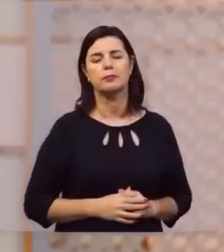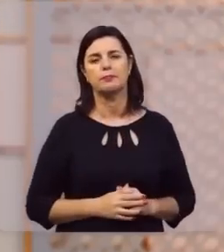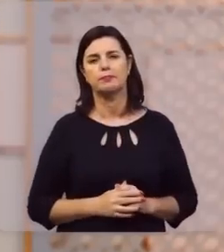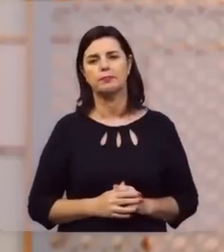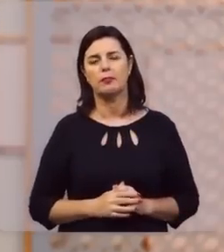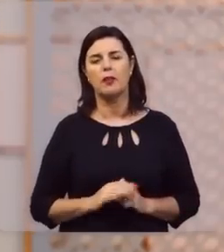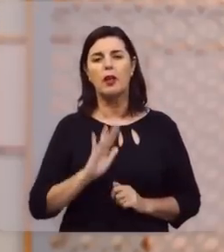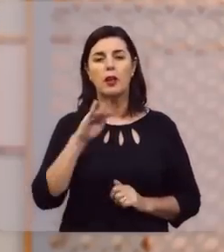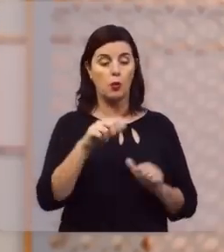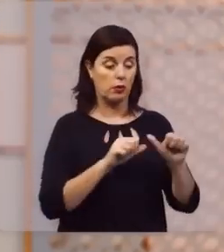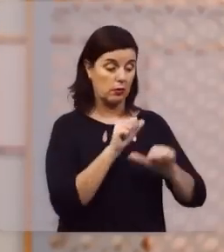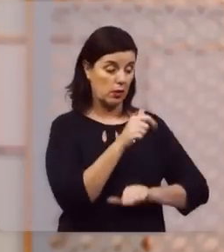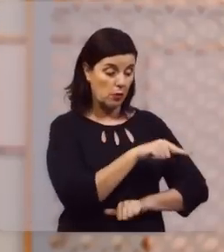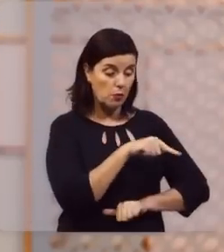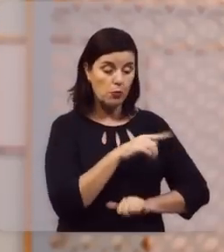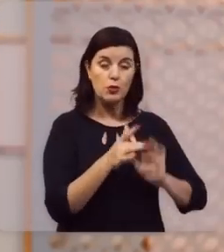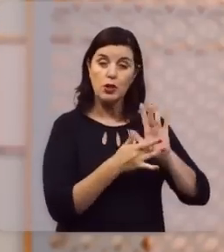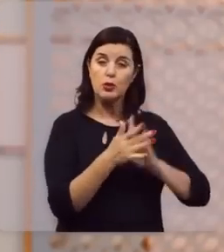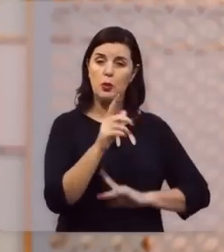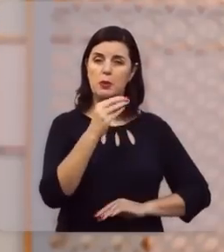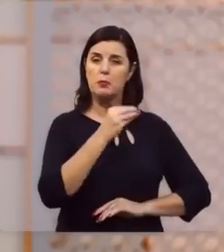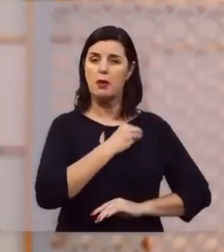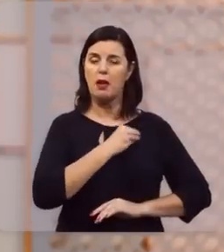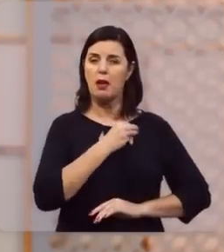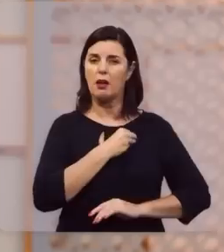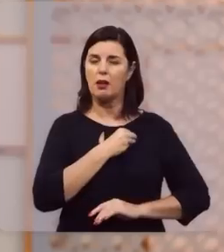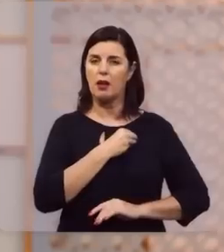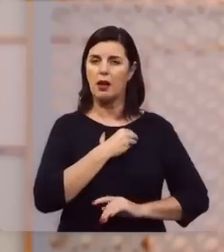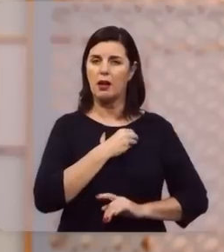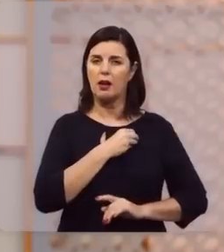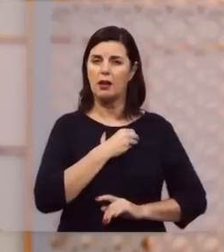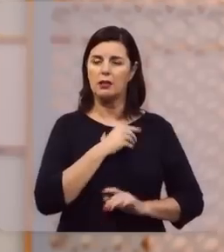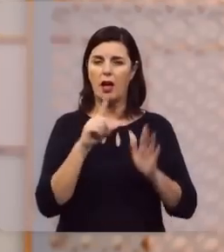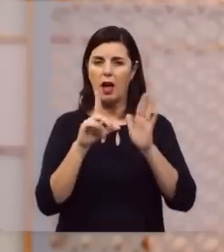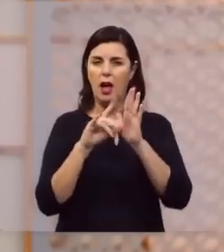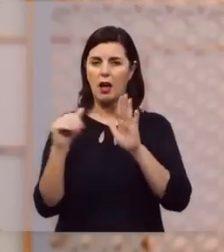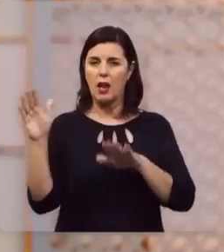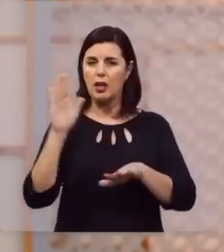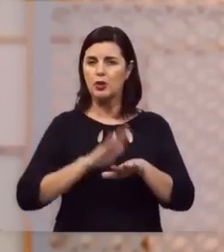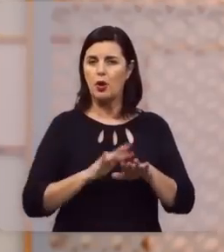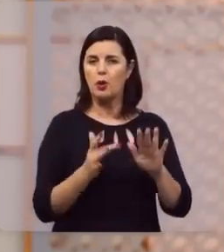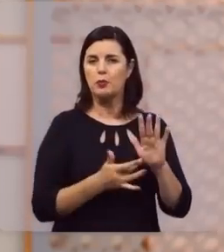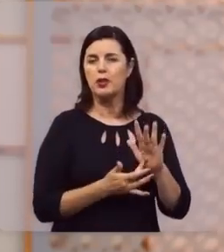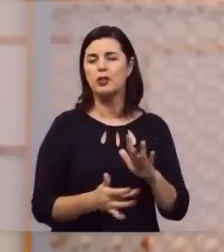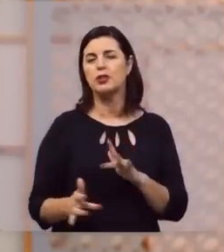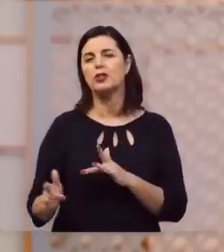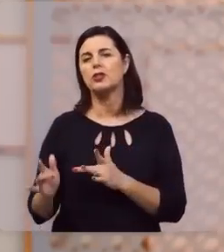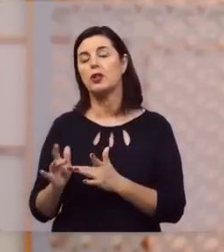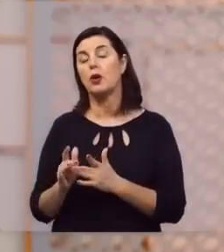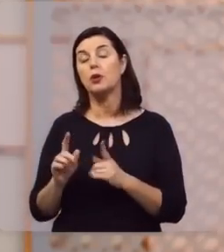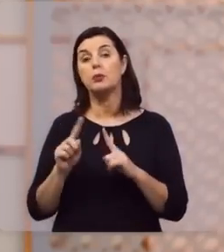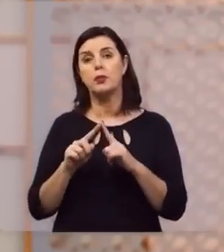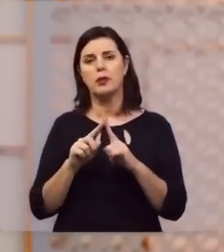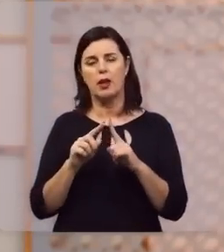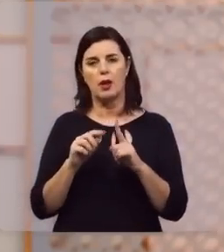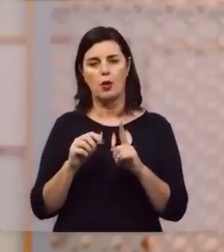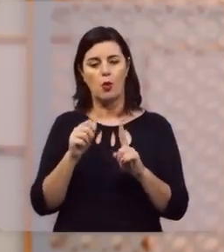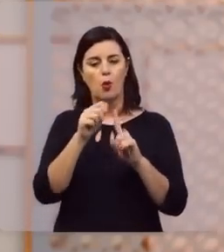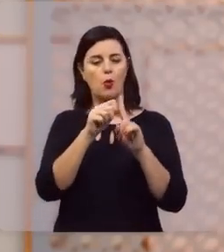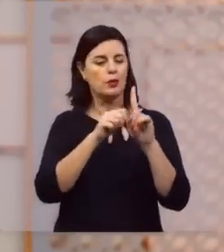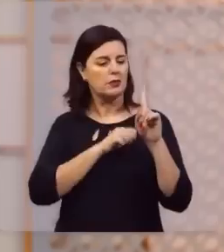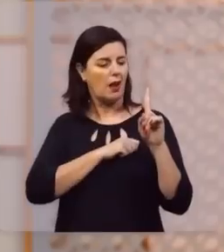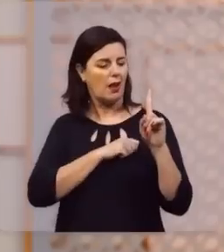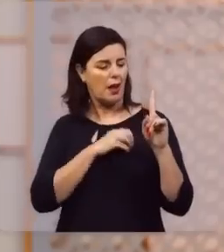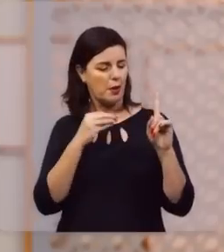bom e quando ele foi feito o pecado a espada da Lei caiu sobre ele porque o salário do pecado é a morte